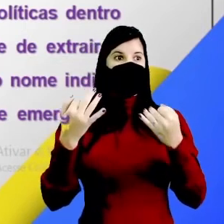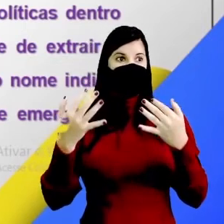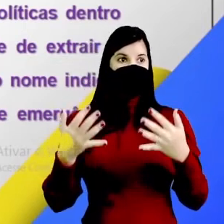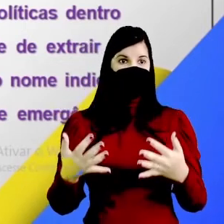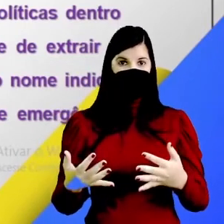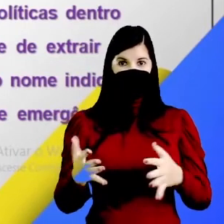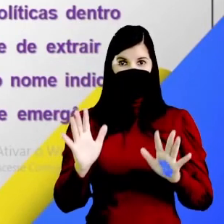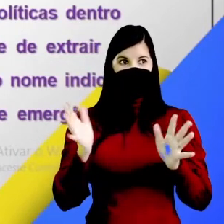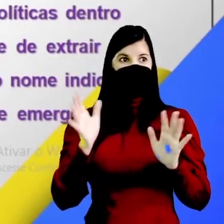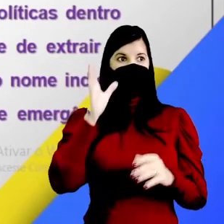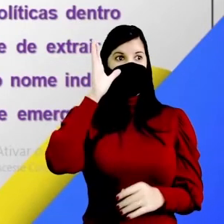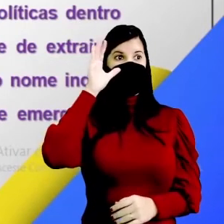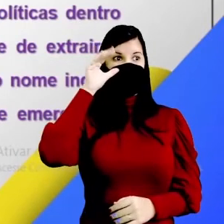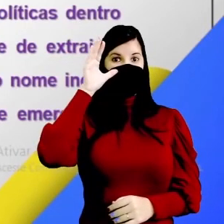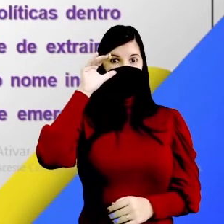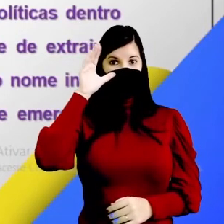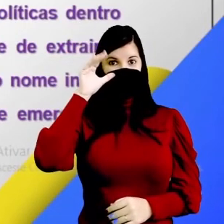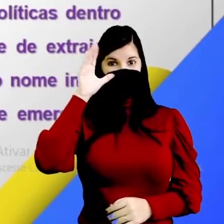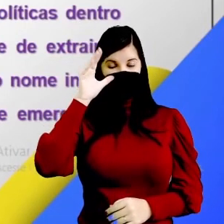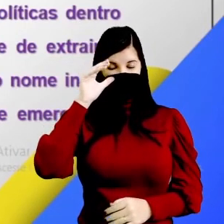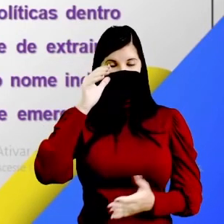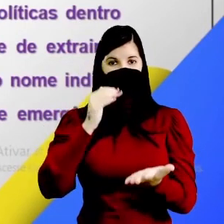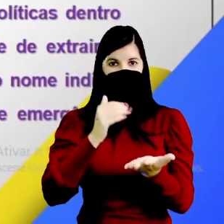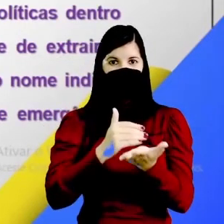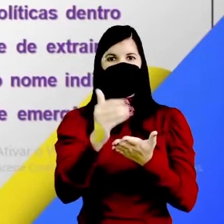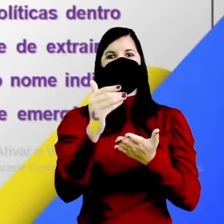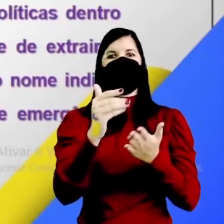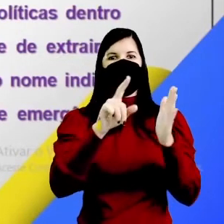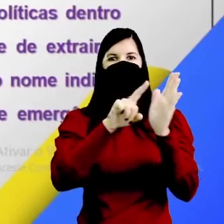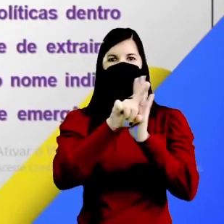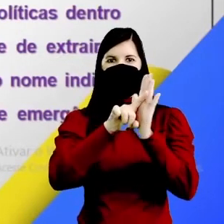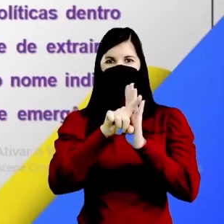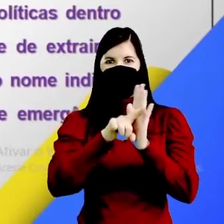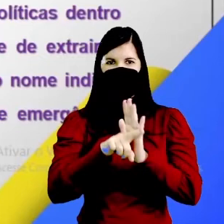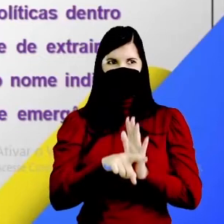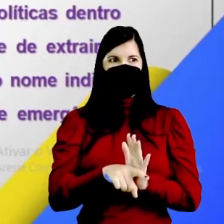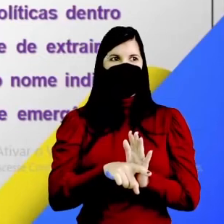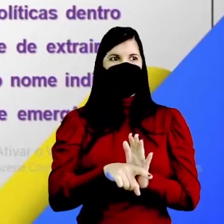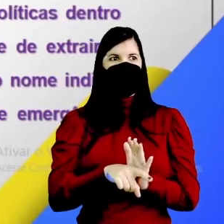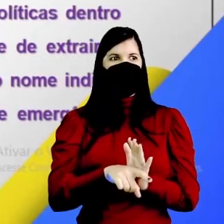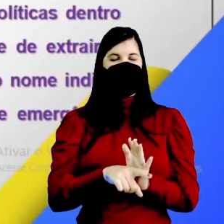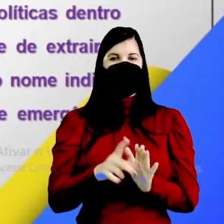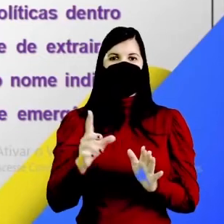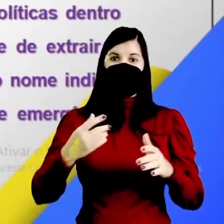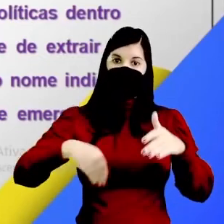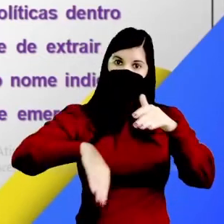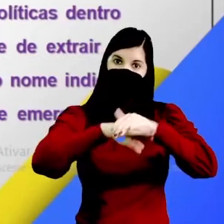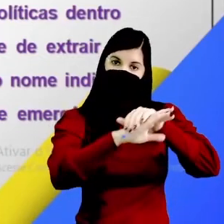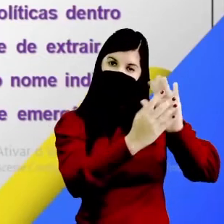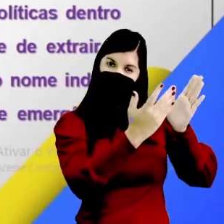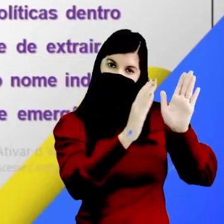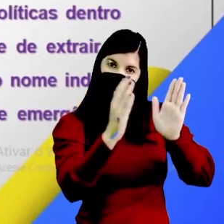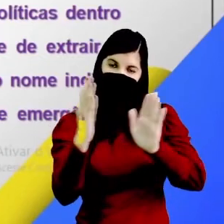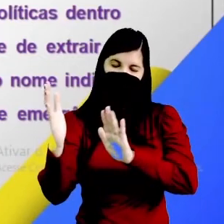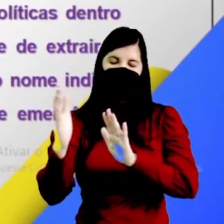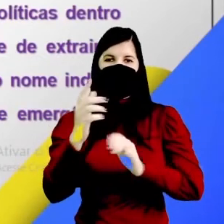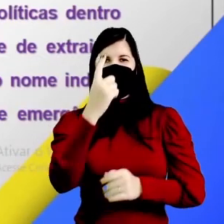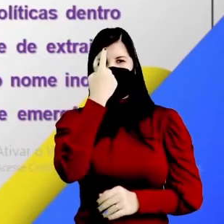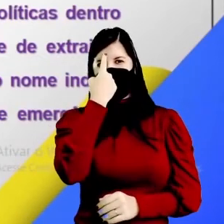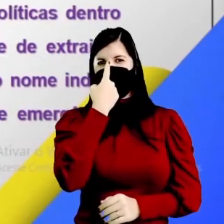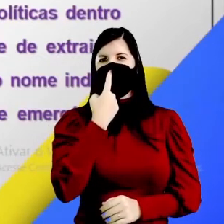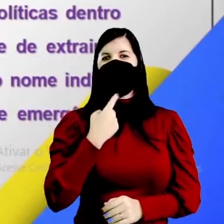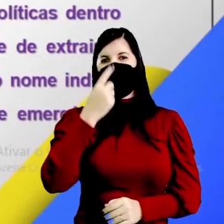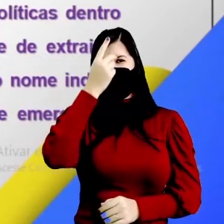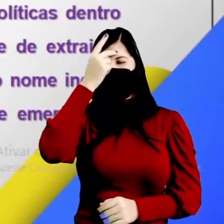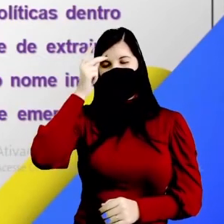a curiosidade ela é um ponto de partida para você investigar o ambiente. Então, você vai ver o acervo, você vai ver o perfil de usuário, a frequência